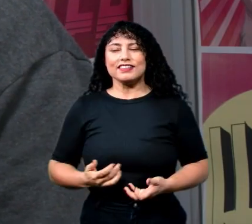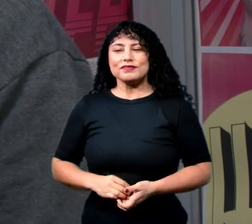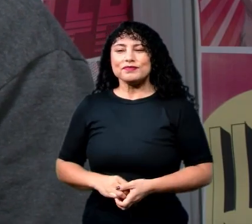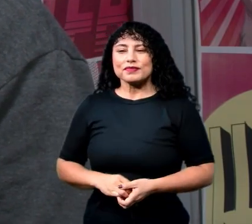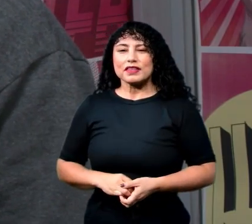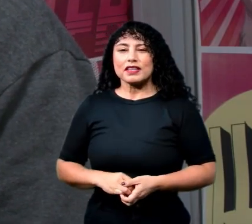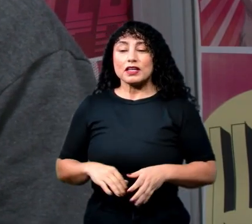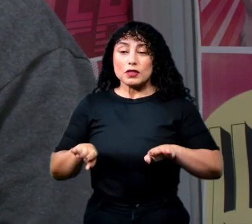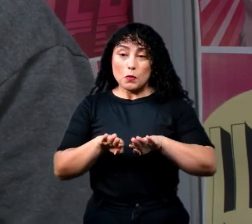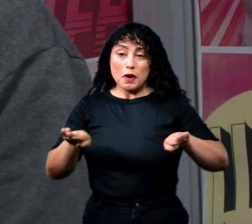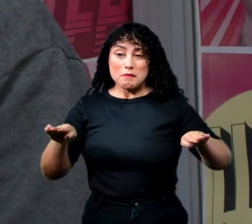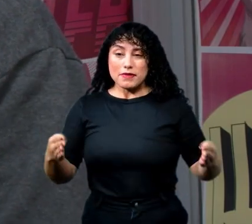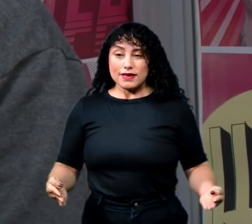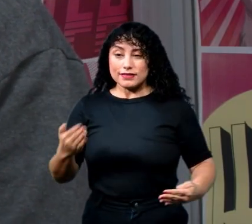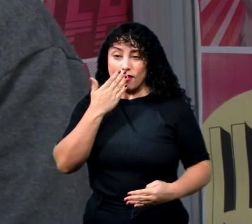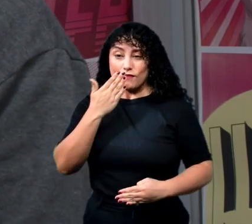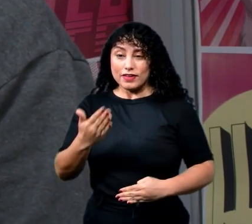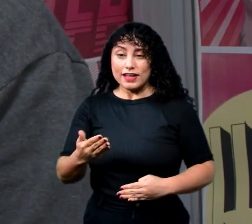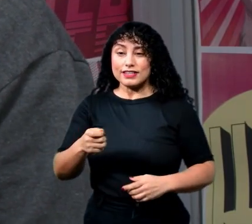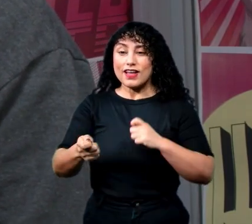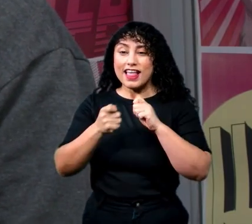à frente de uma mesa sendo